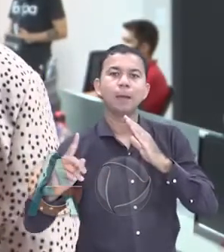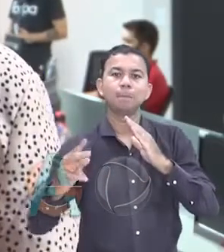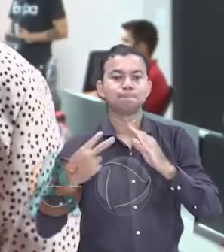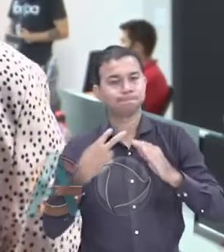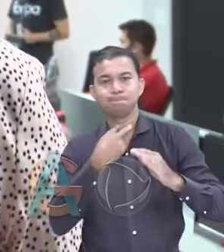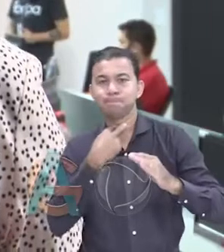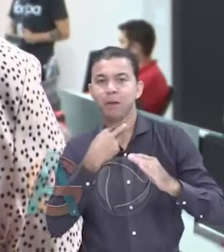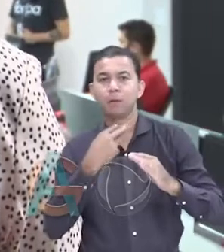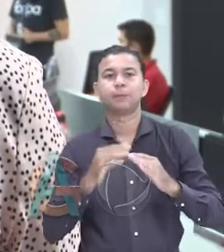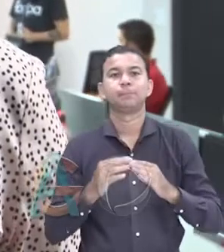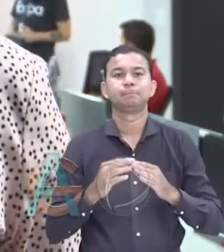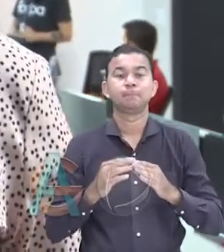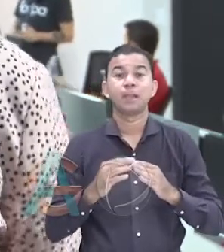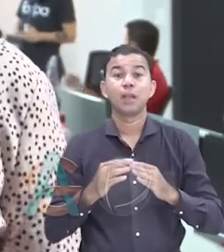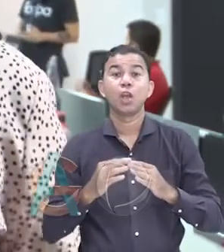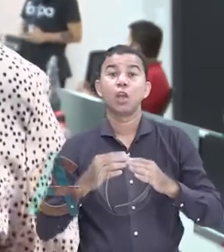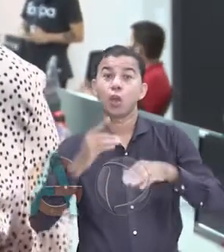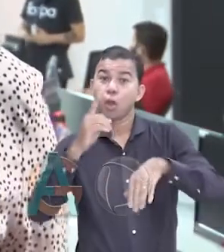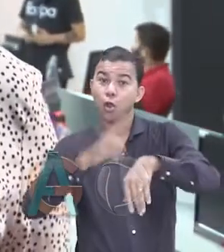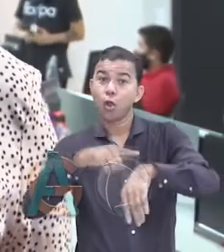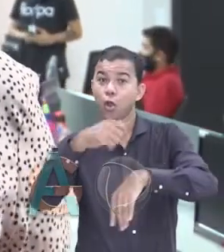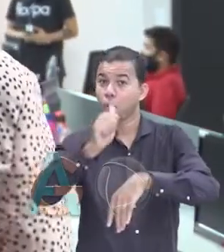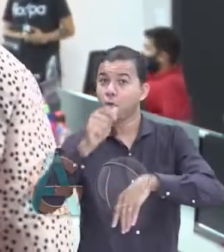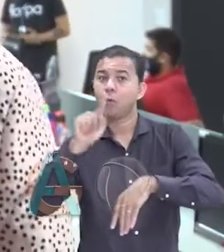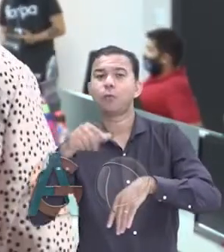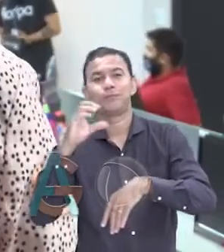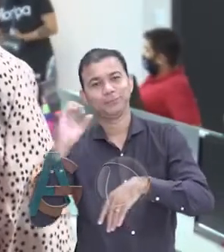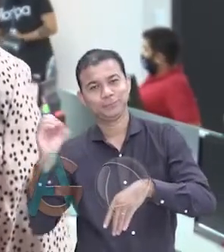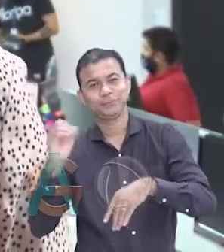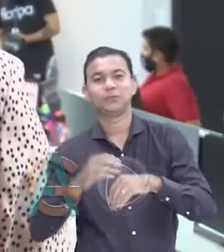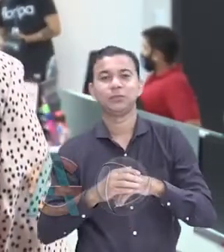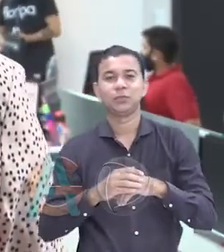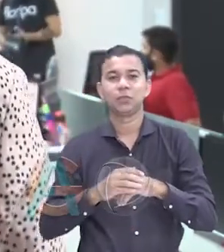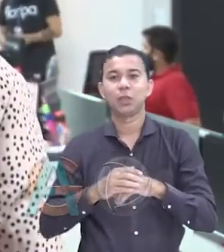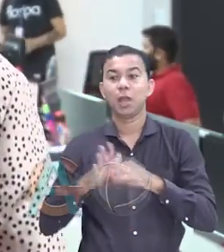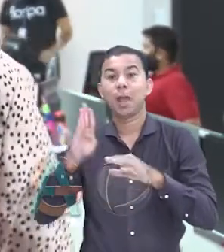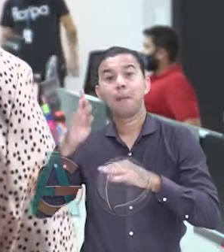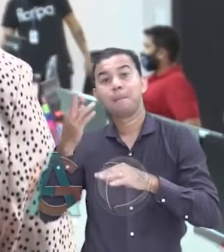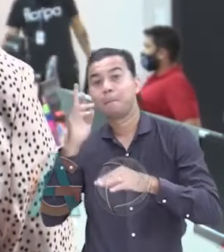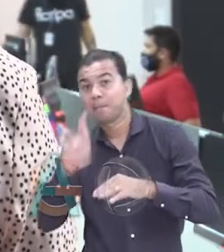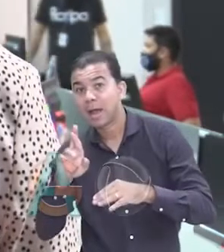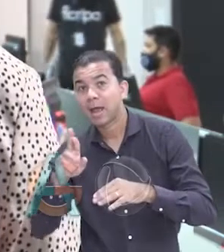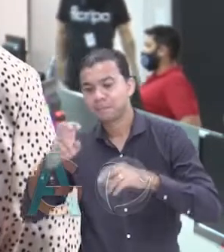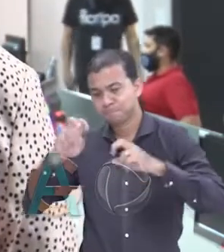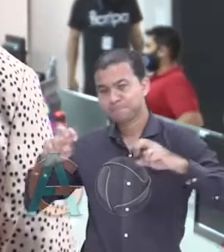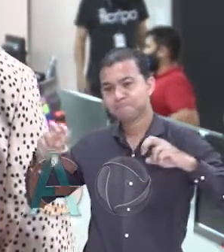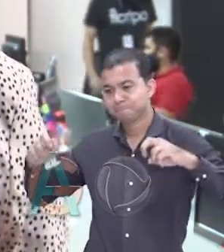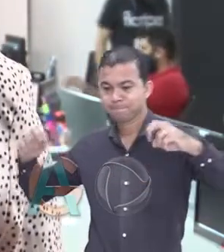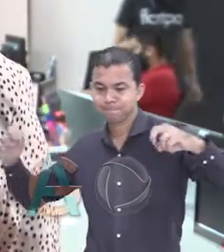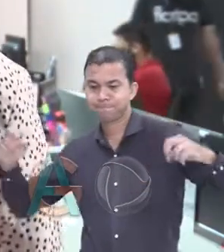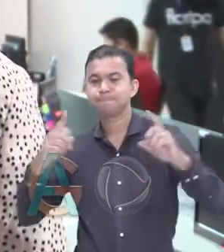partir das 11 horas da noite. Também passa a ser permitido o consumo de bebidas alcoólicas nos locais de venda, desde